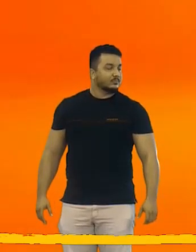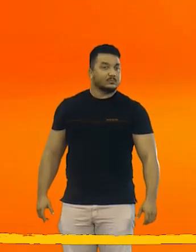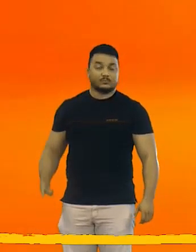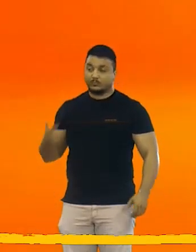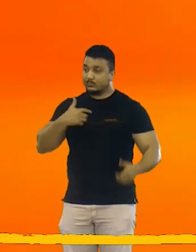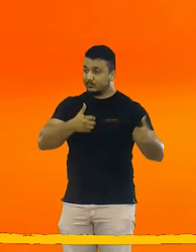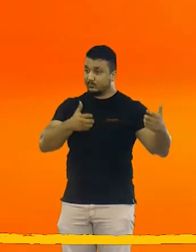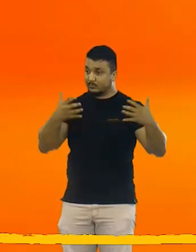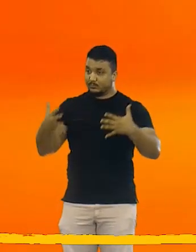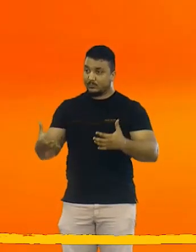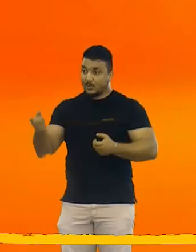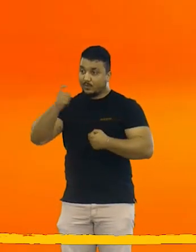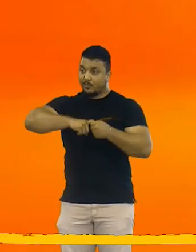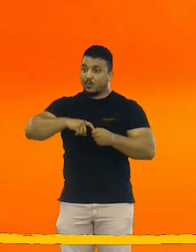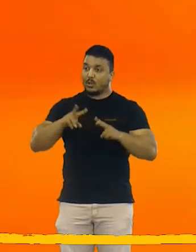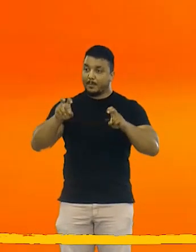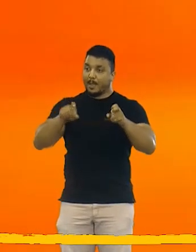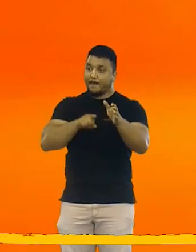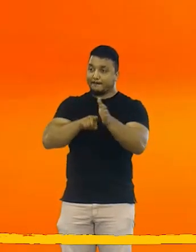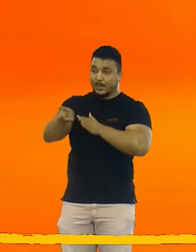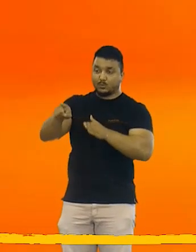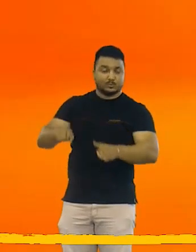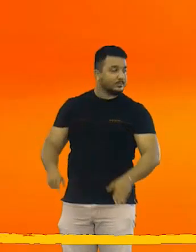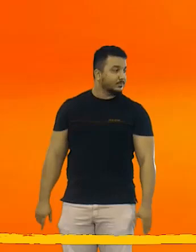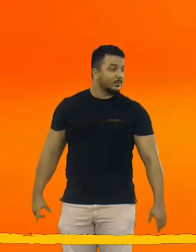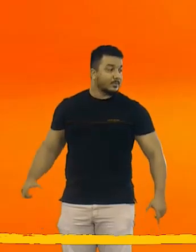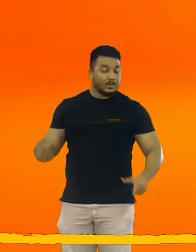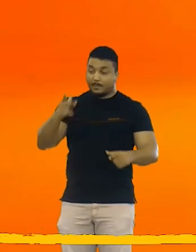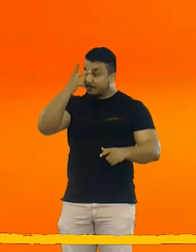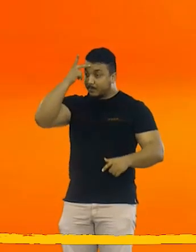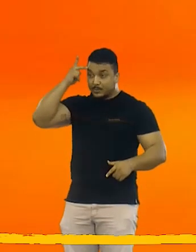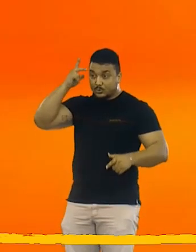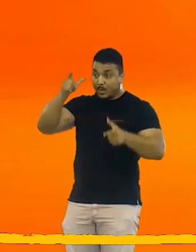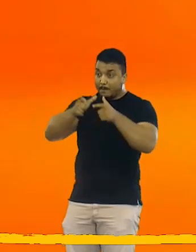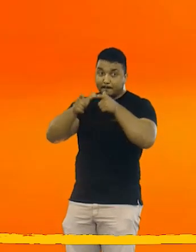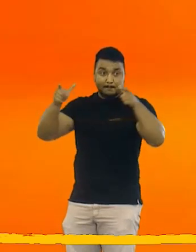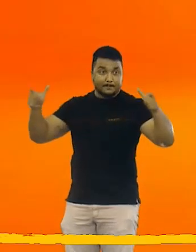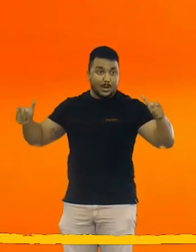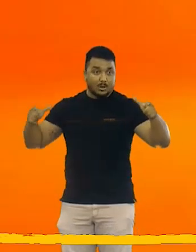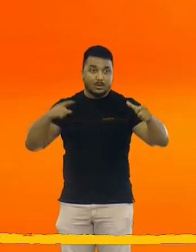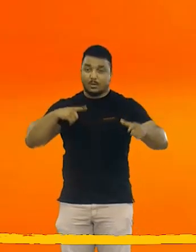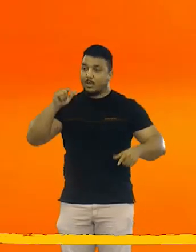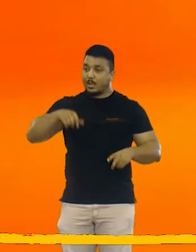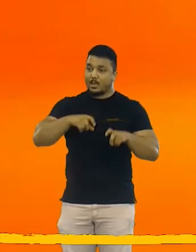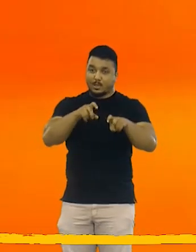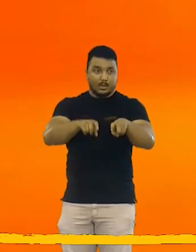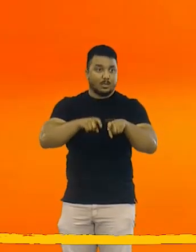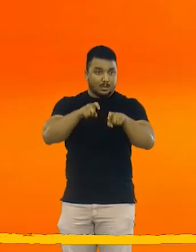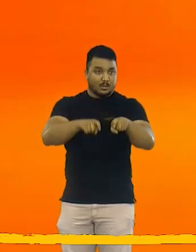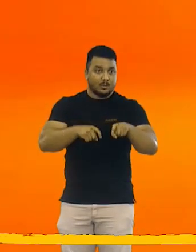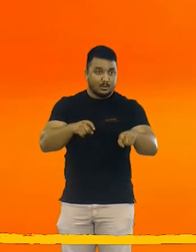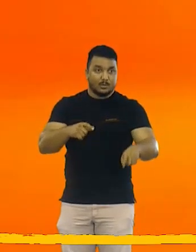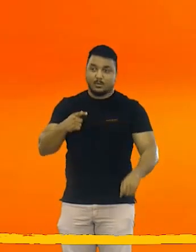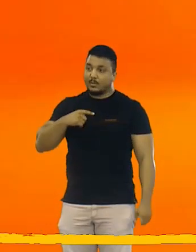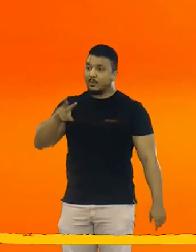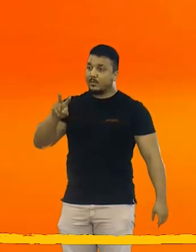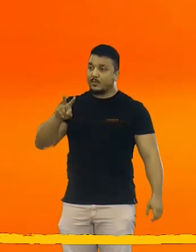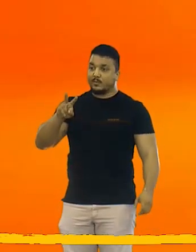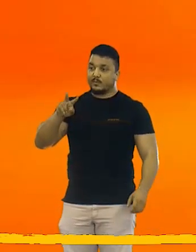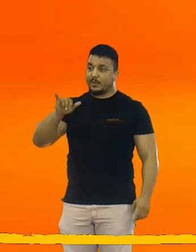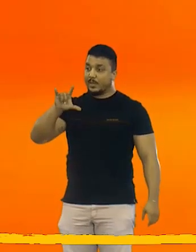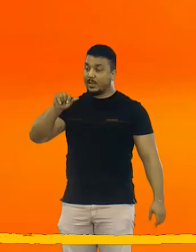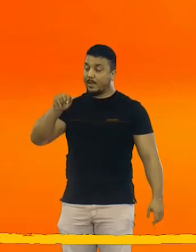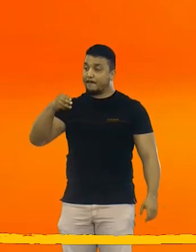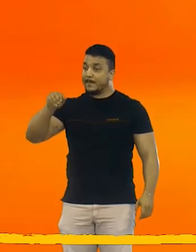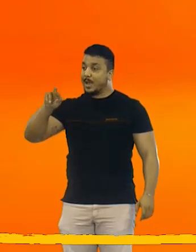tá? Vou voltar para a questão agora. A maioria das pessoas daqui, ela era do campo, Anderson. Vila Maria é